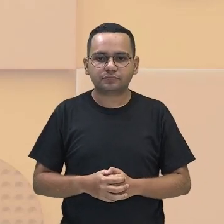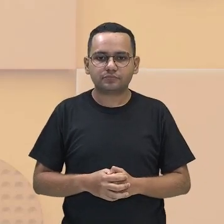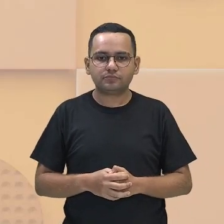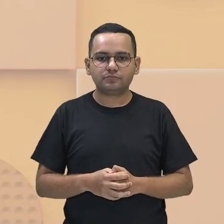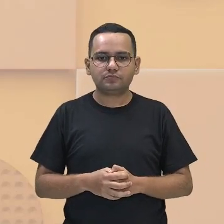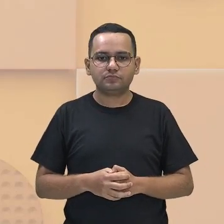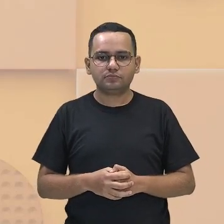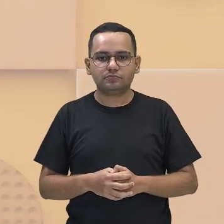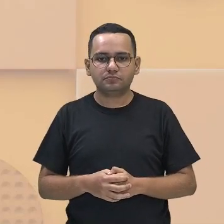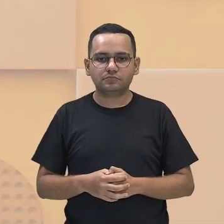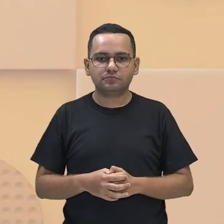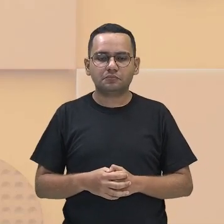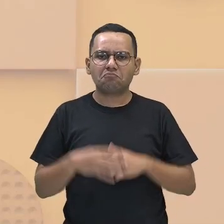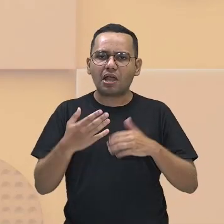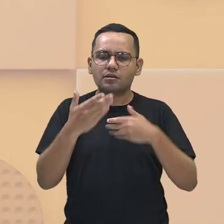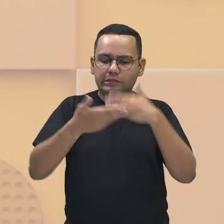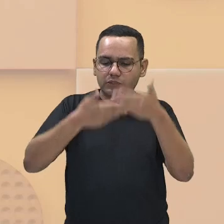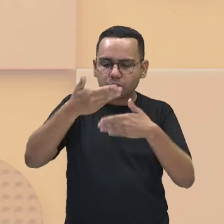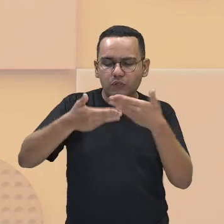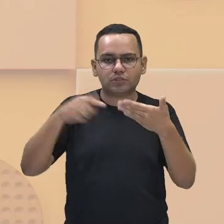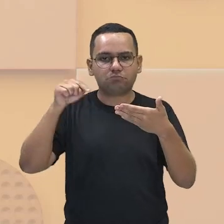que Portugal ainda tenha certa